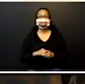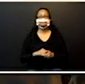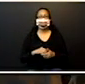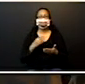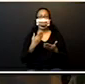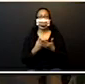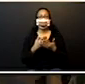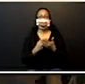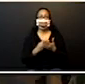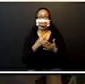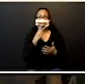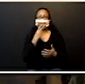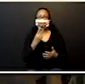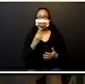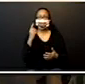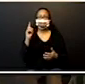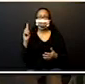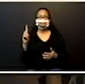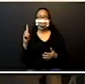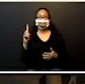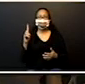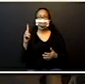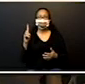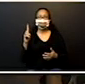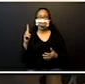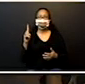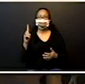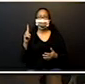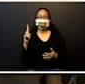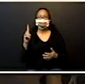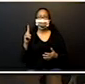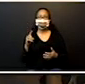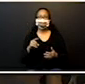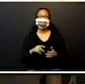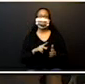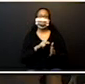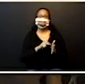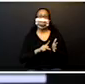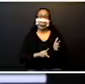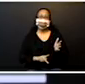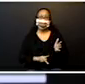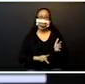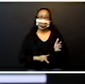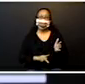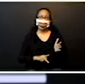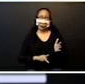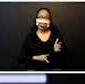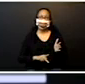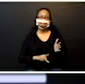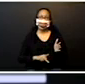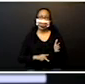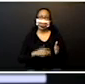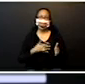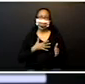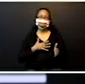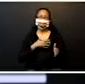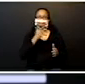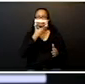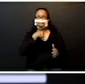Estudar a língua 1. Olha lá, tem um pequeno poema do Sérgio Caparelli. Meu pai é